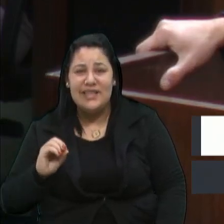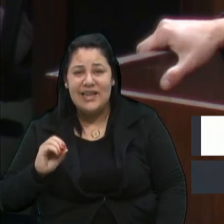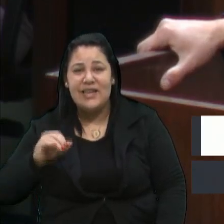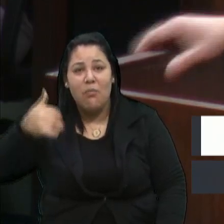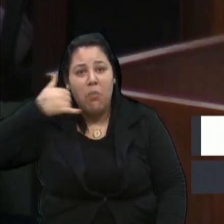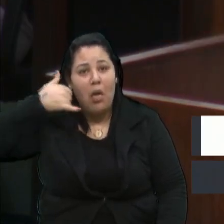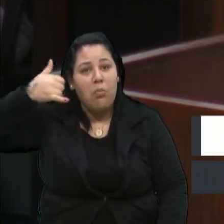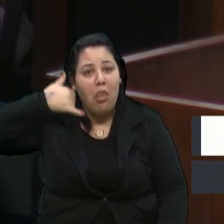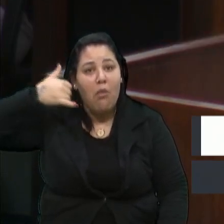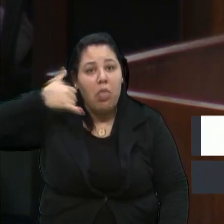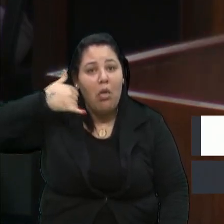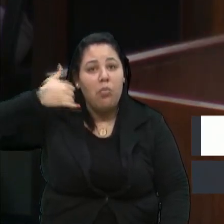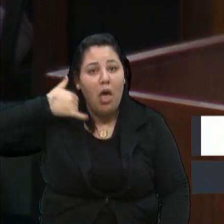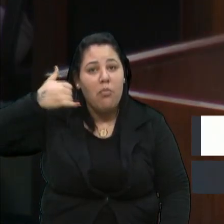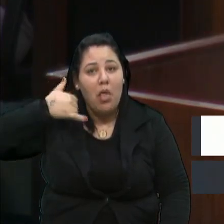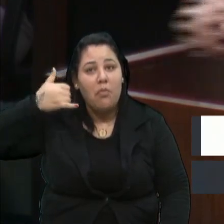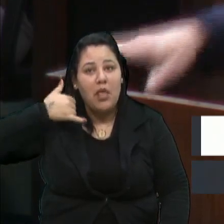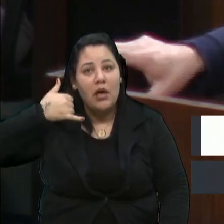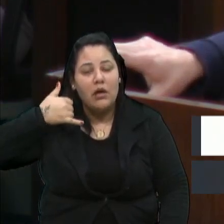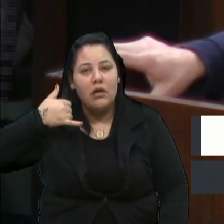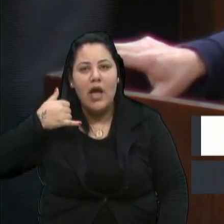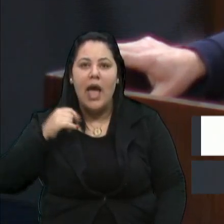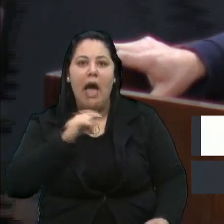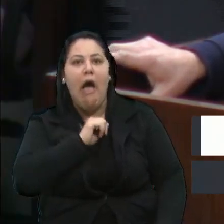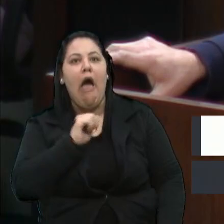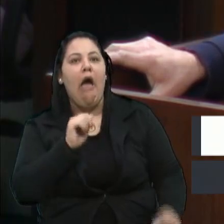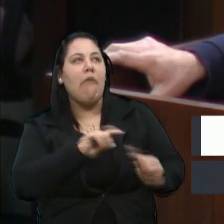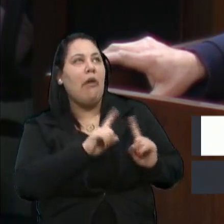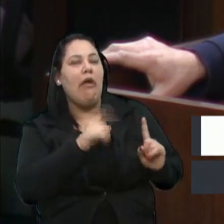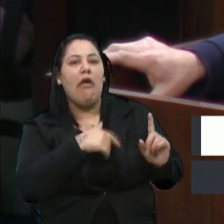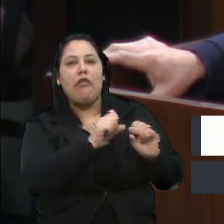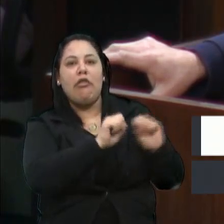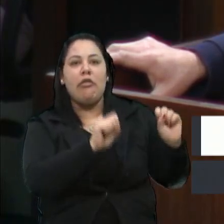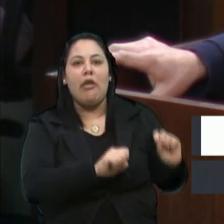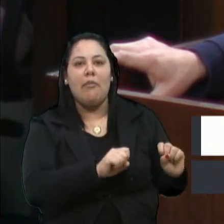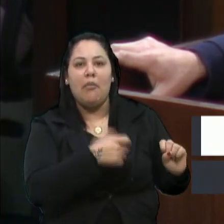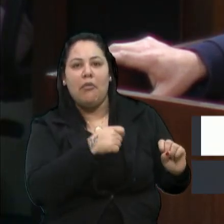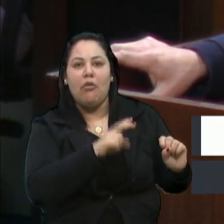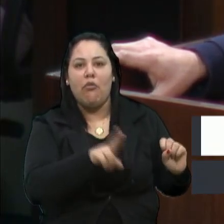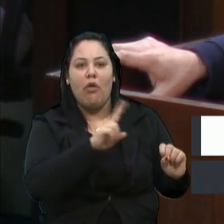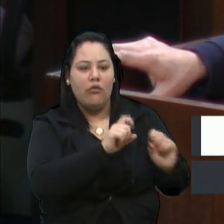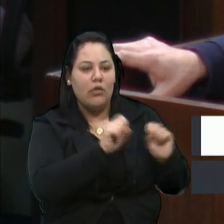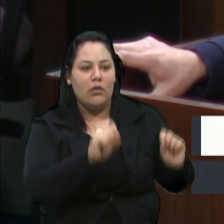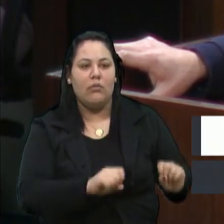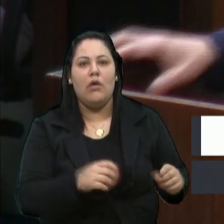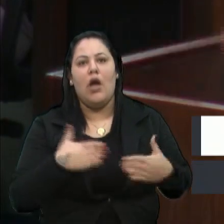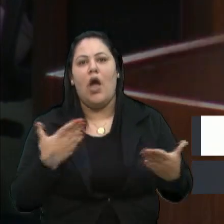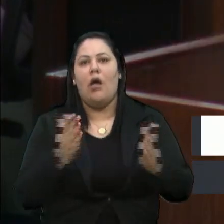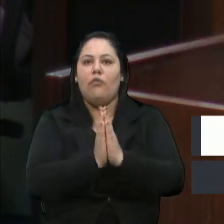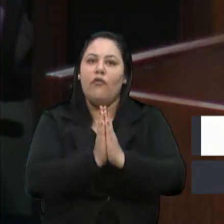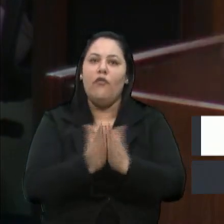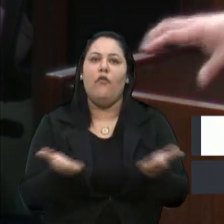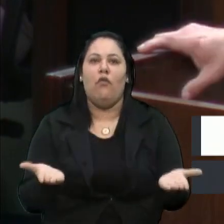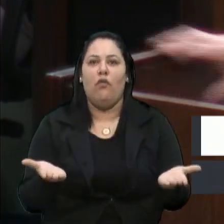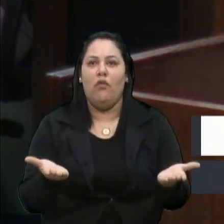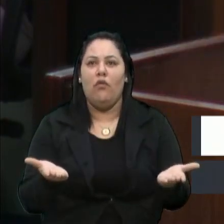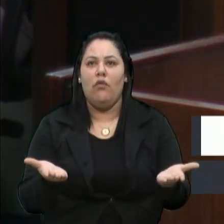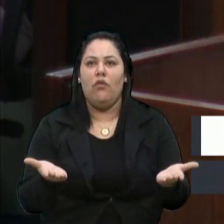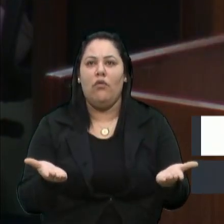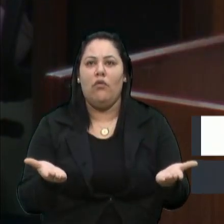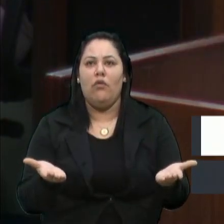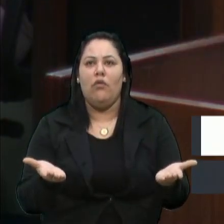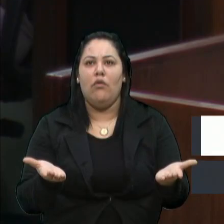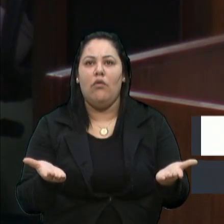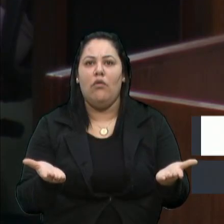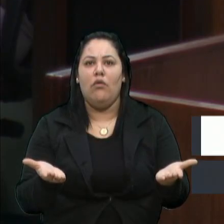ah mas tem que ser pelo sistema gente nem todo mundo tem agilidade pai ali